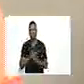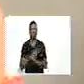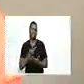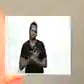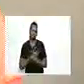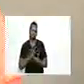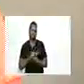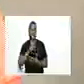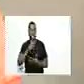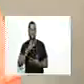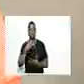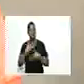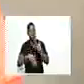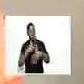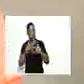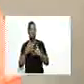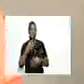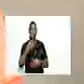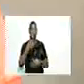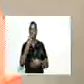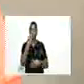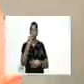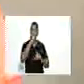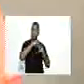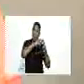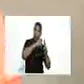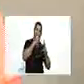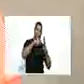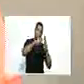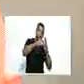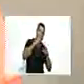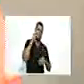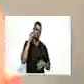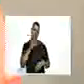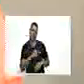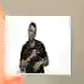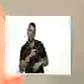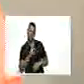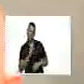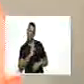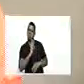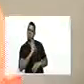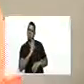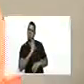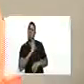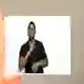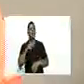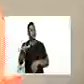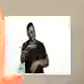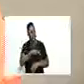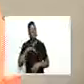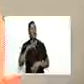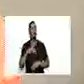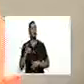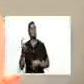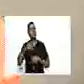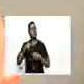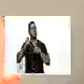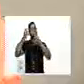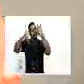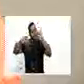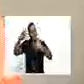eles fazem de tempos em tempos dois TR meses eles vão ver no camão Falam assim Opa esse bar nós V ter que fazer um trabalho de novo eles estão